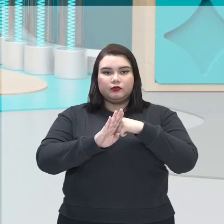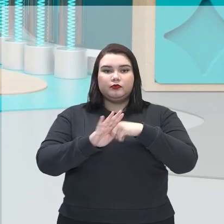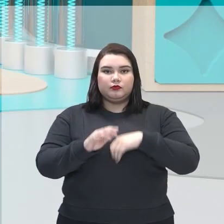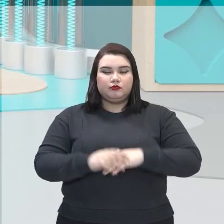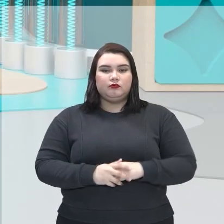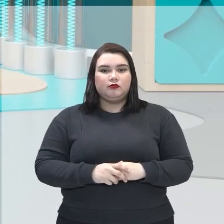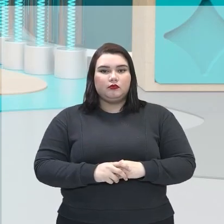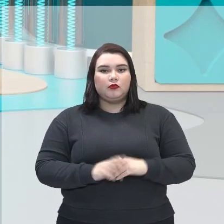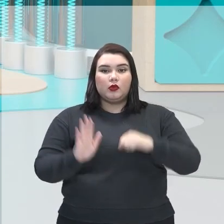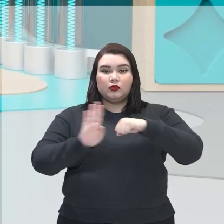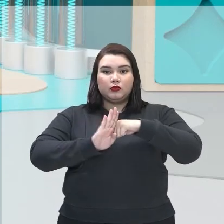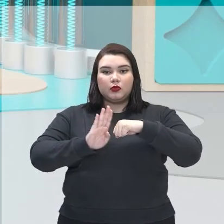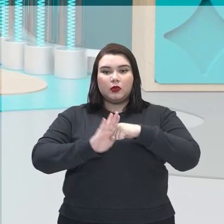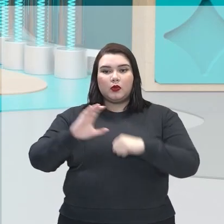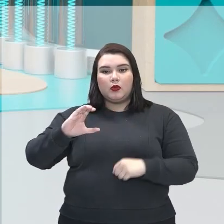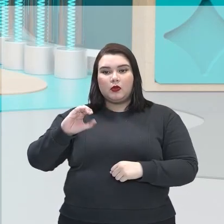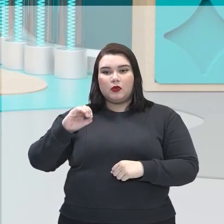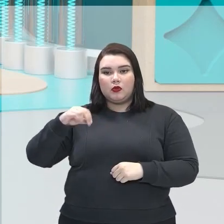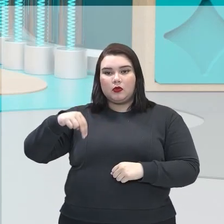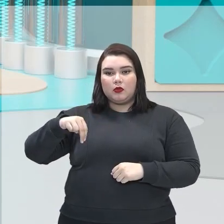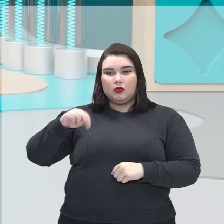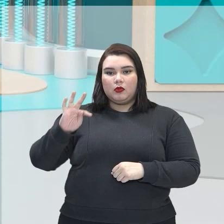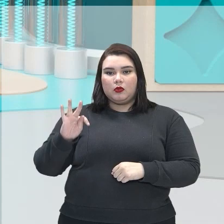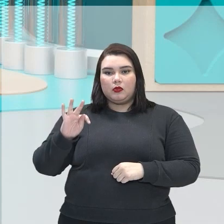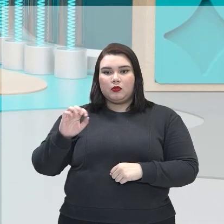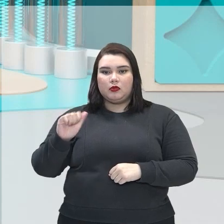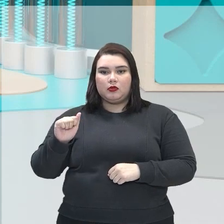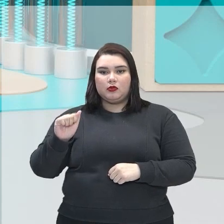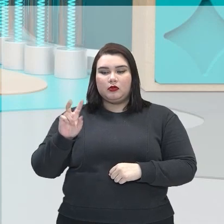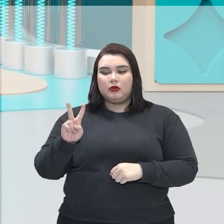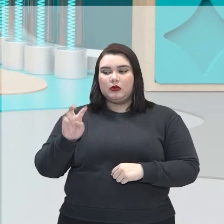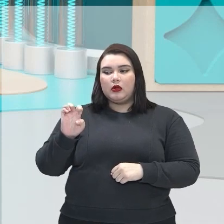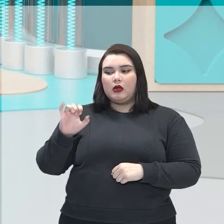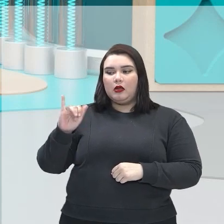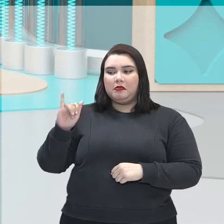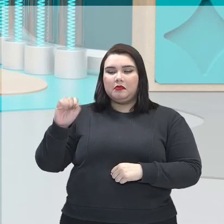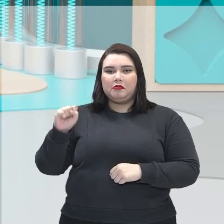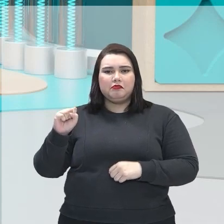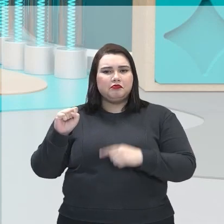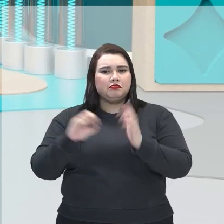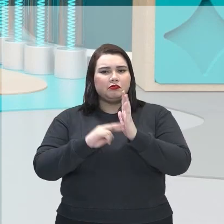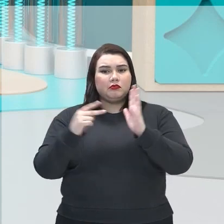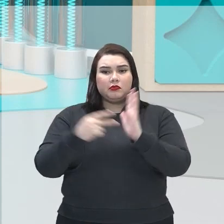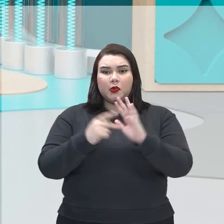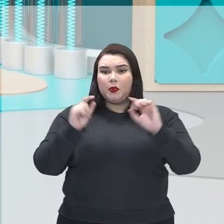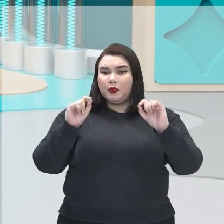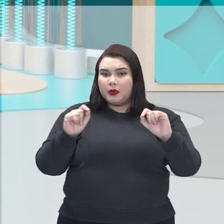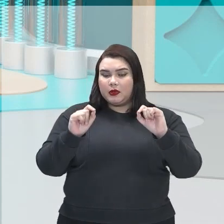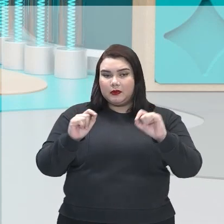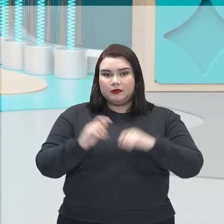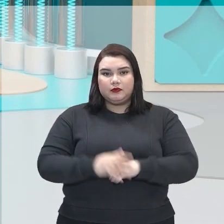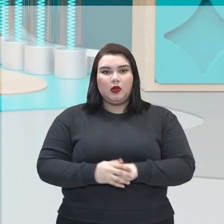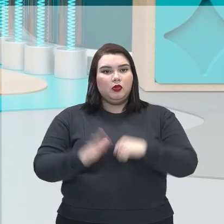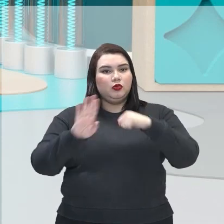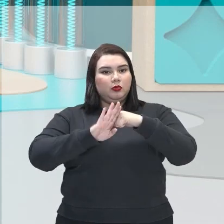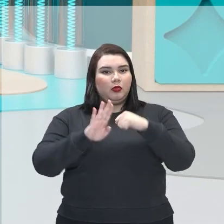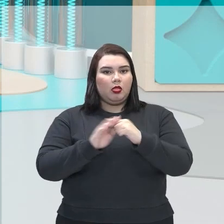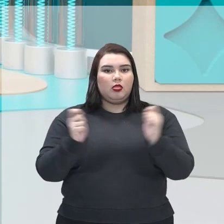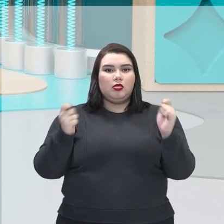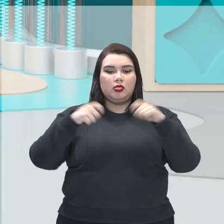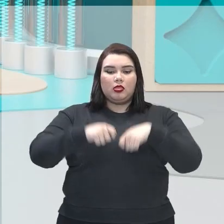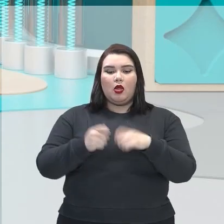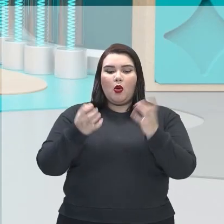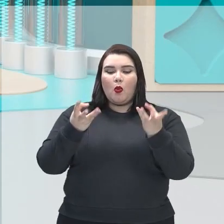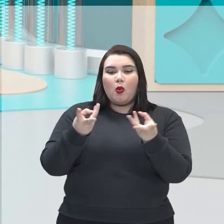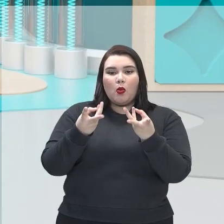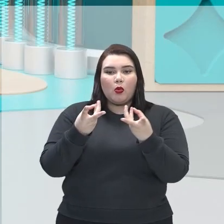contáveis. Substantivos contáveis. E o que são? Vamos ver agora. São aqueles que podemos contar, como o próprio nome